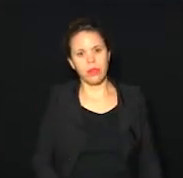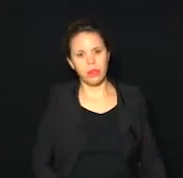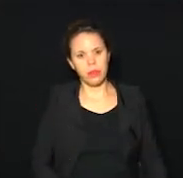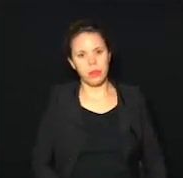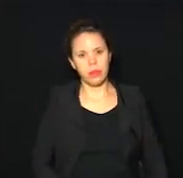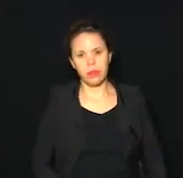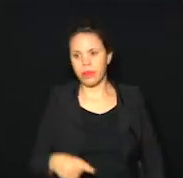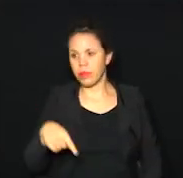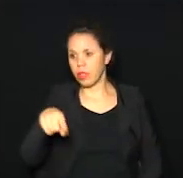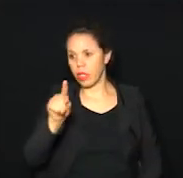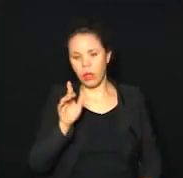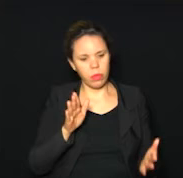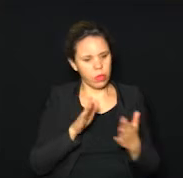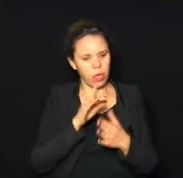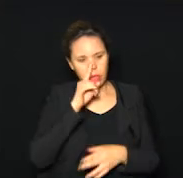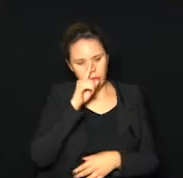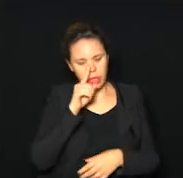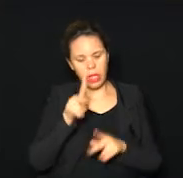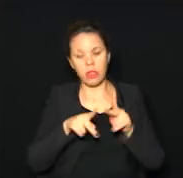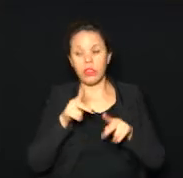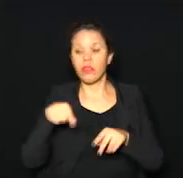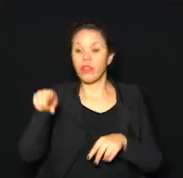está na linha de frente, vamos dizer assim,